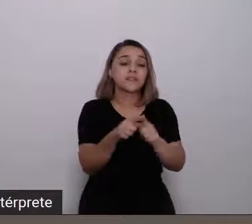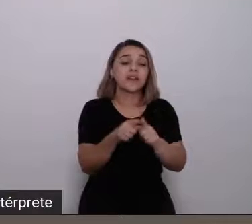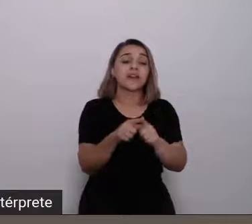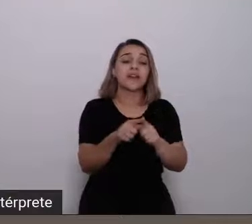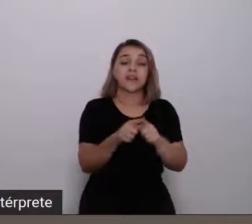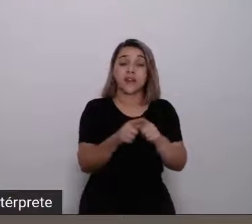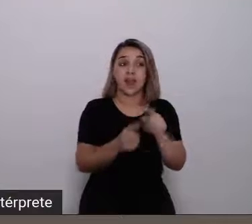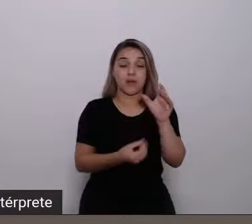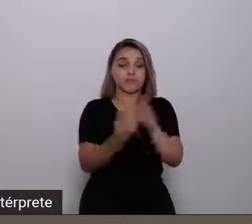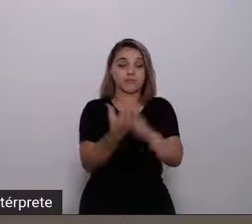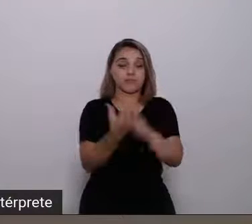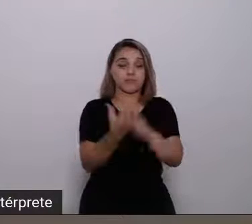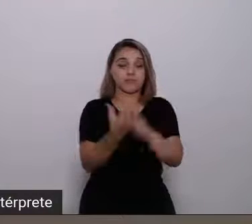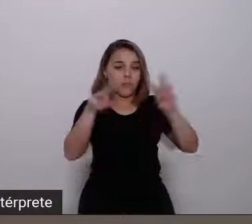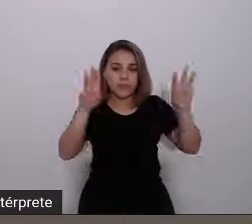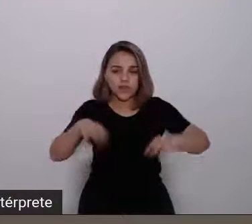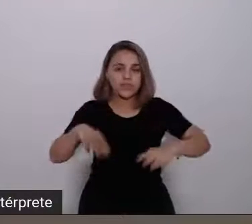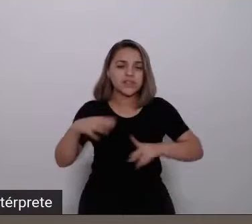Arte, ela faz